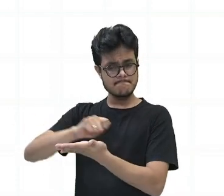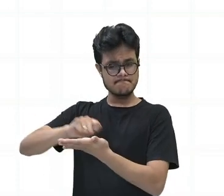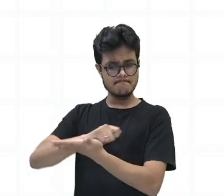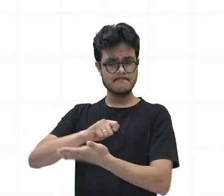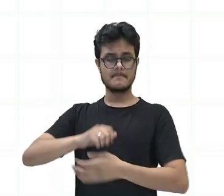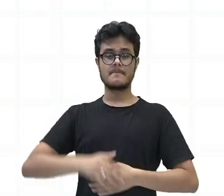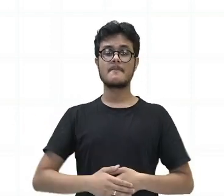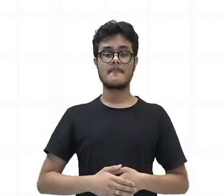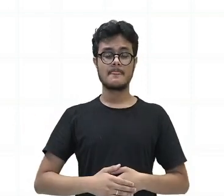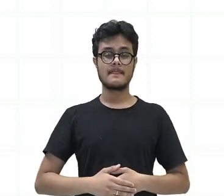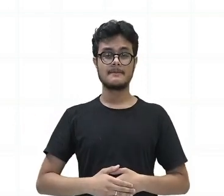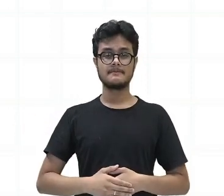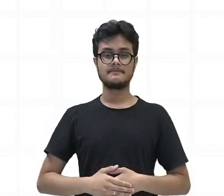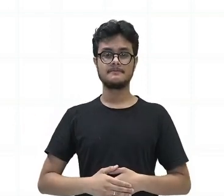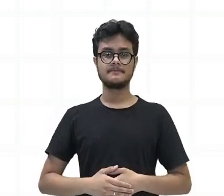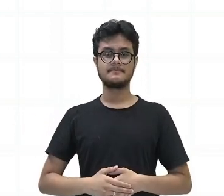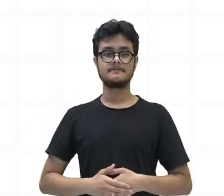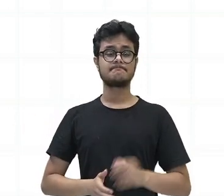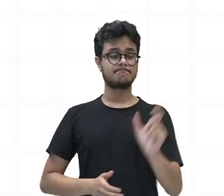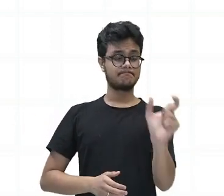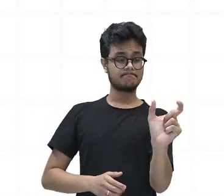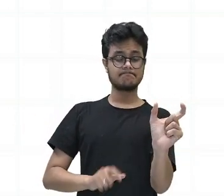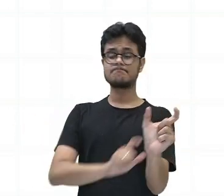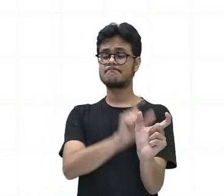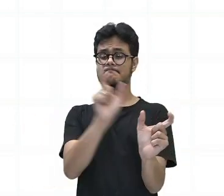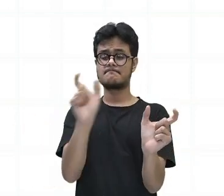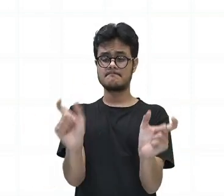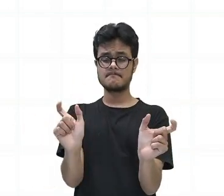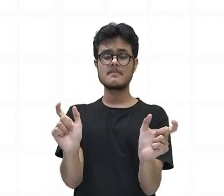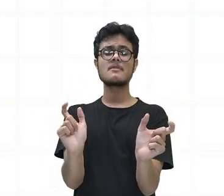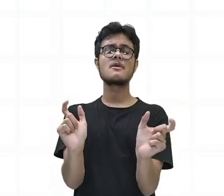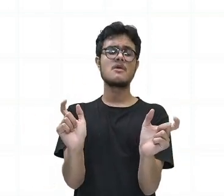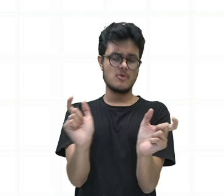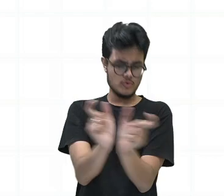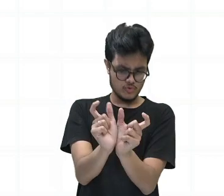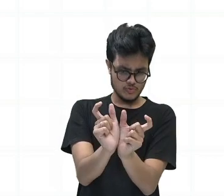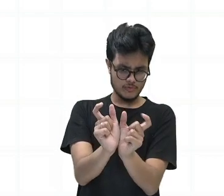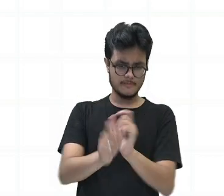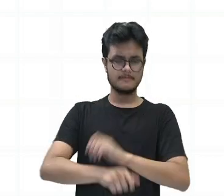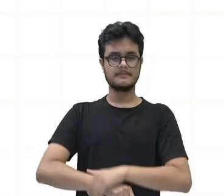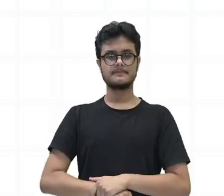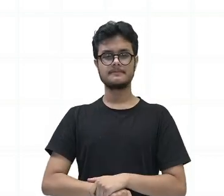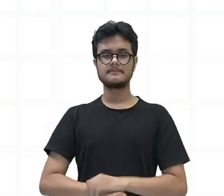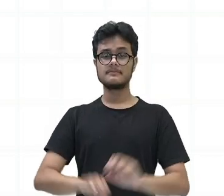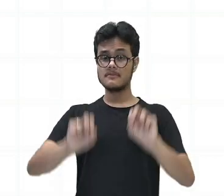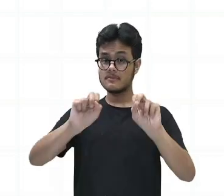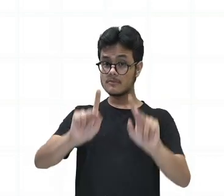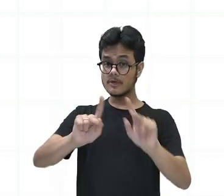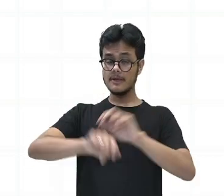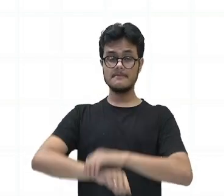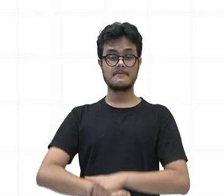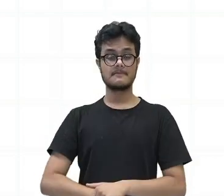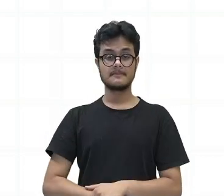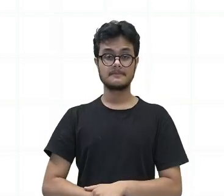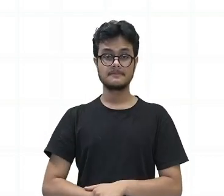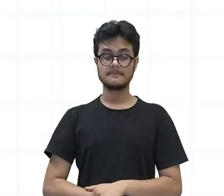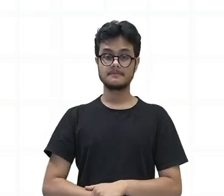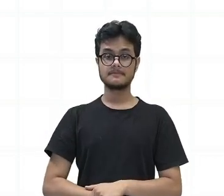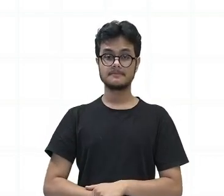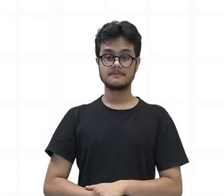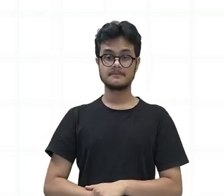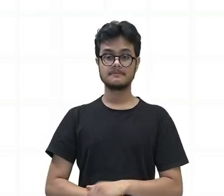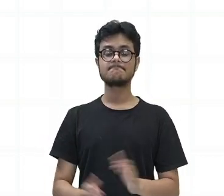cultural. Grafia é o registro da escrita. Então, etnia, matriz biológica, e grafia